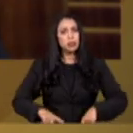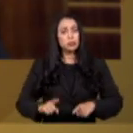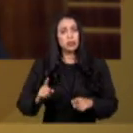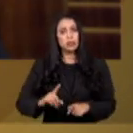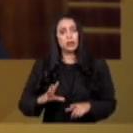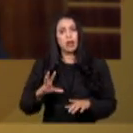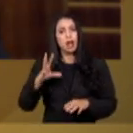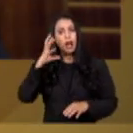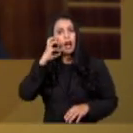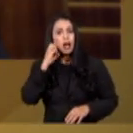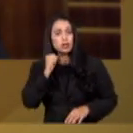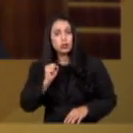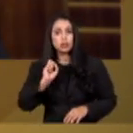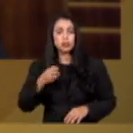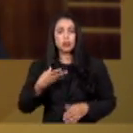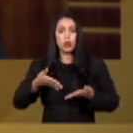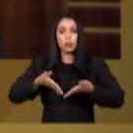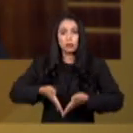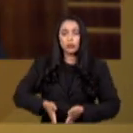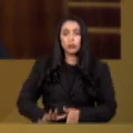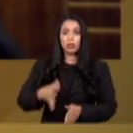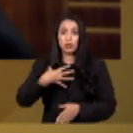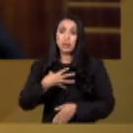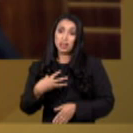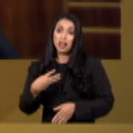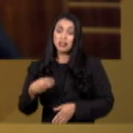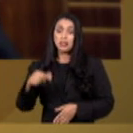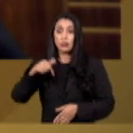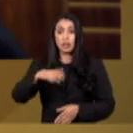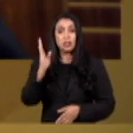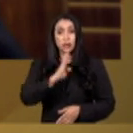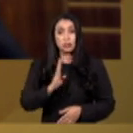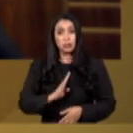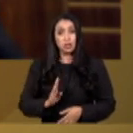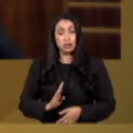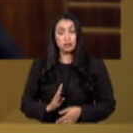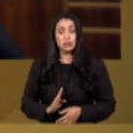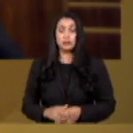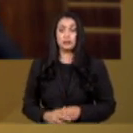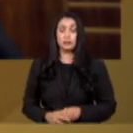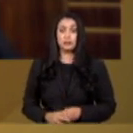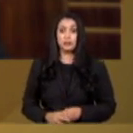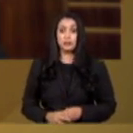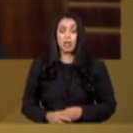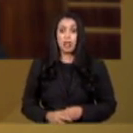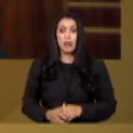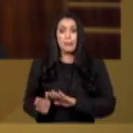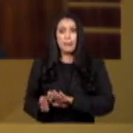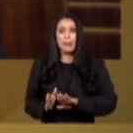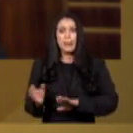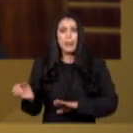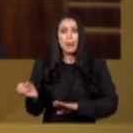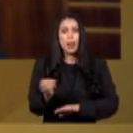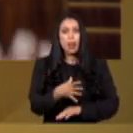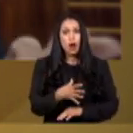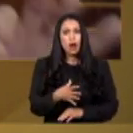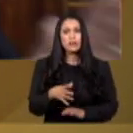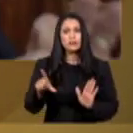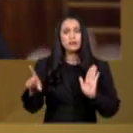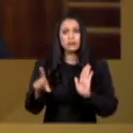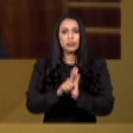os brasileiros amanhã e o ativar a nova lei de imigração